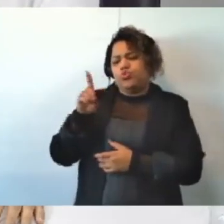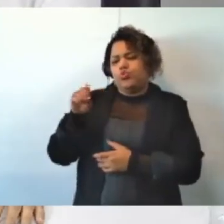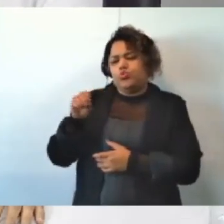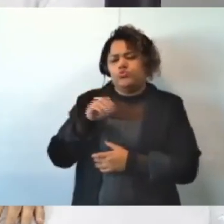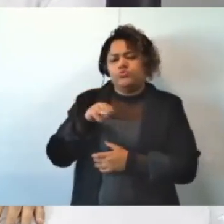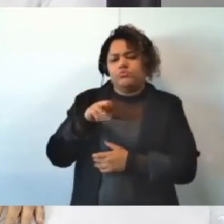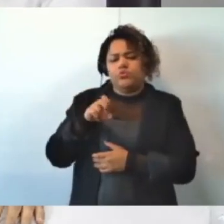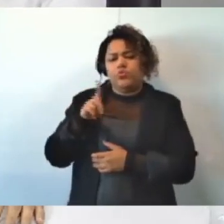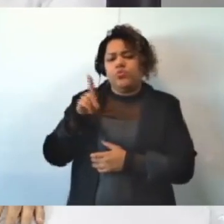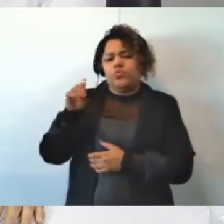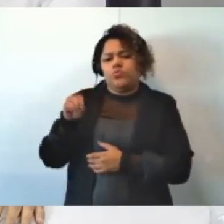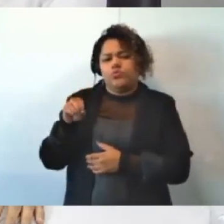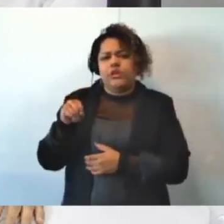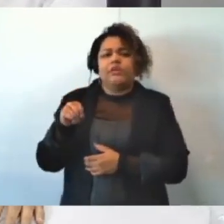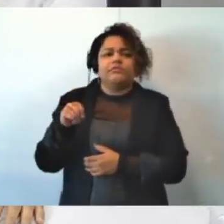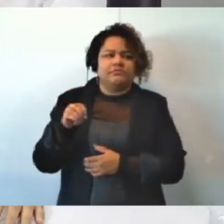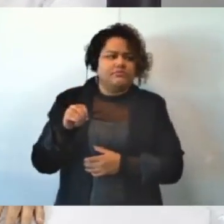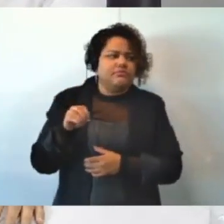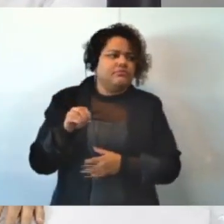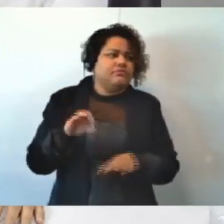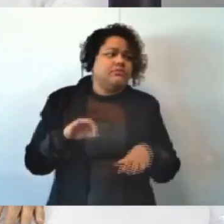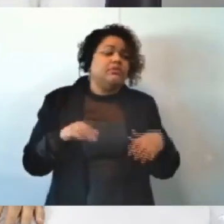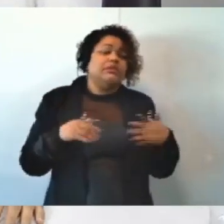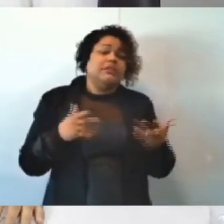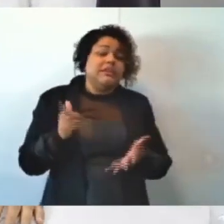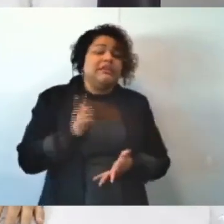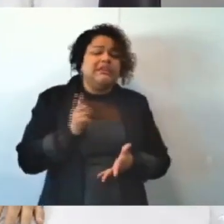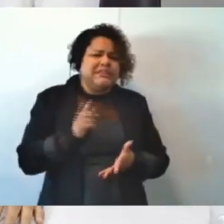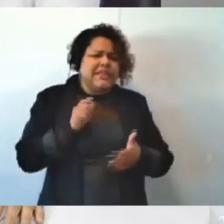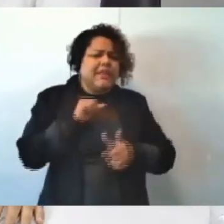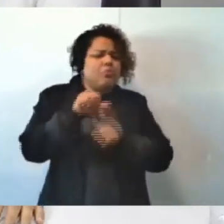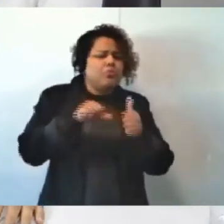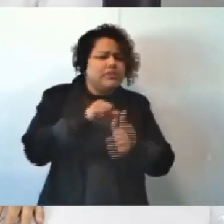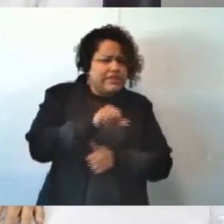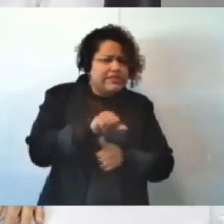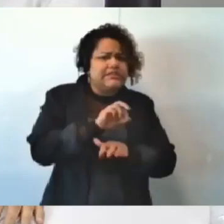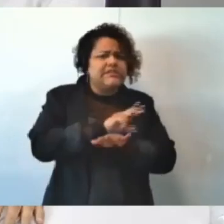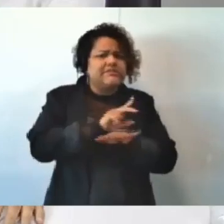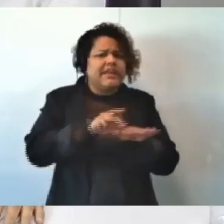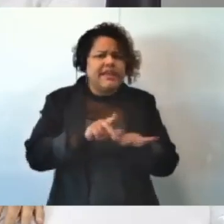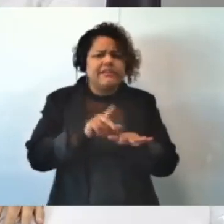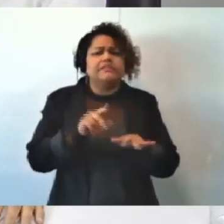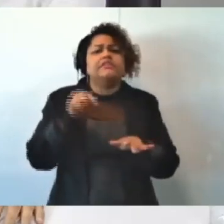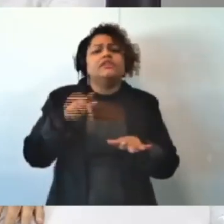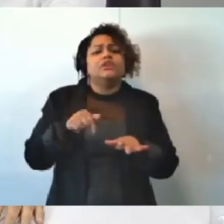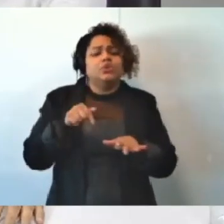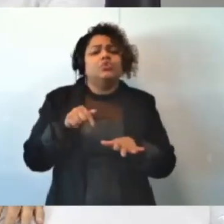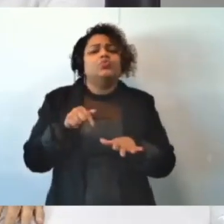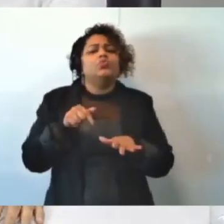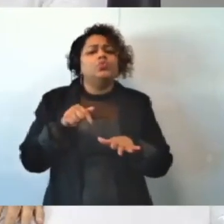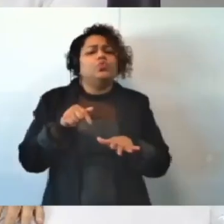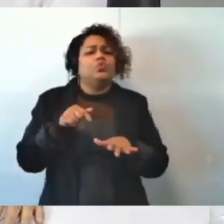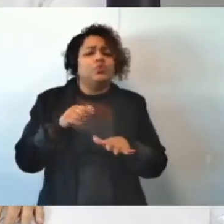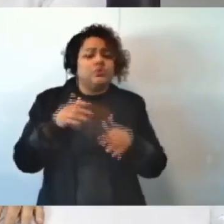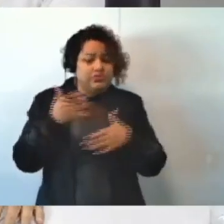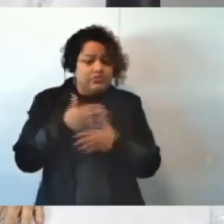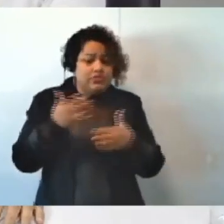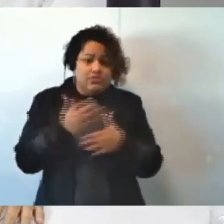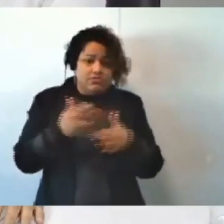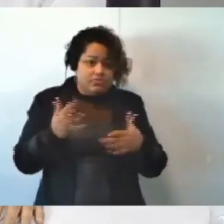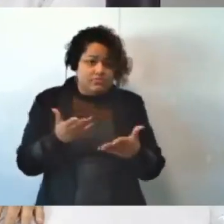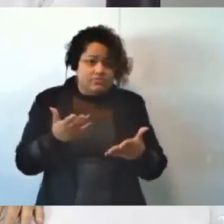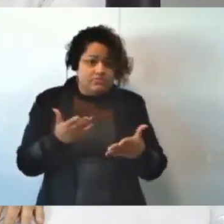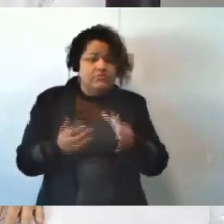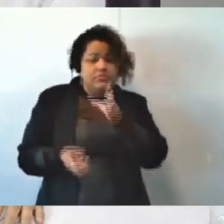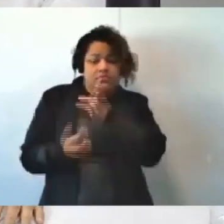que tem várias mudanças no trânsito do centro, até mesmo com a implantação de MOV. Então, que é uma das coisas também que eu